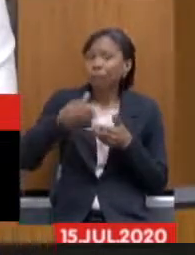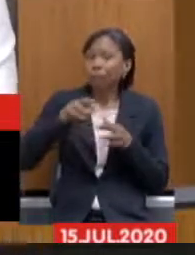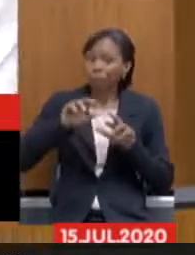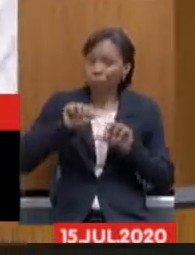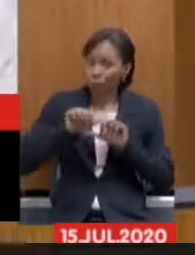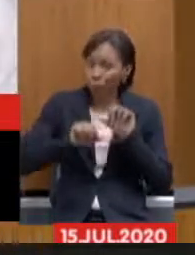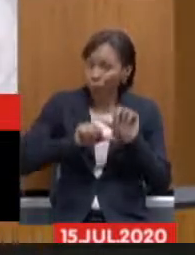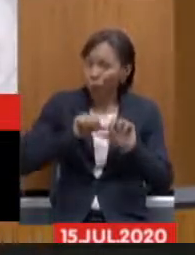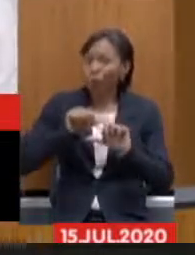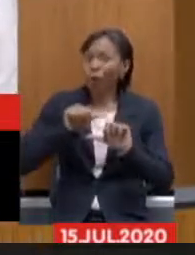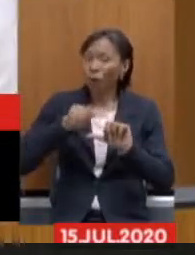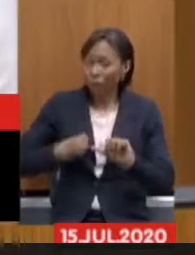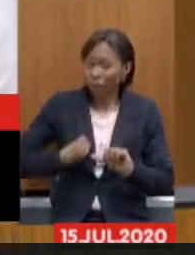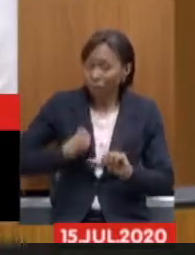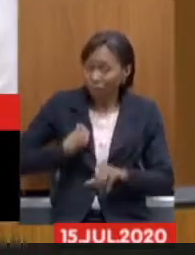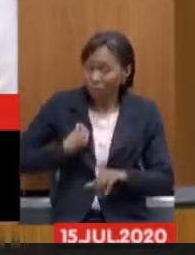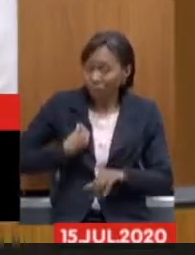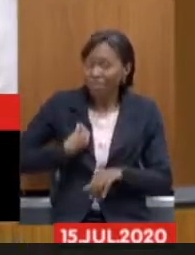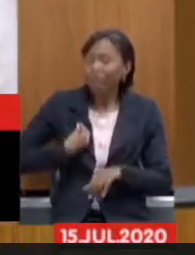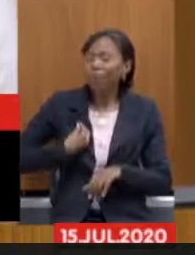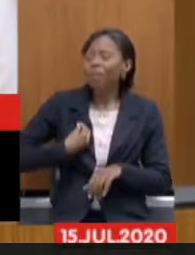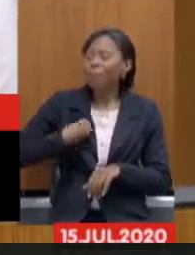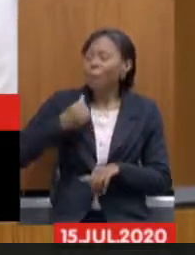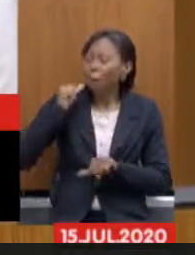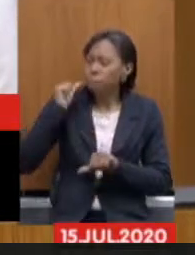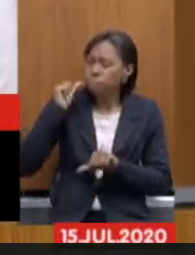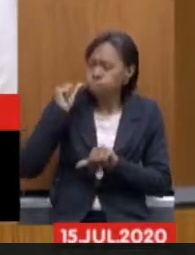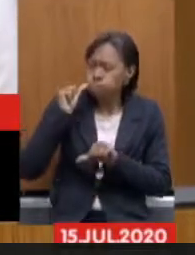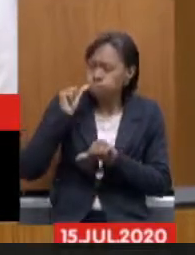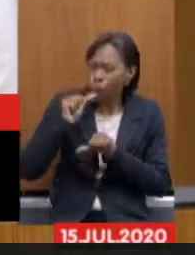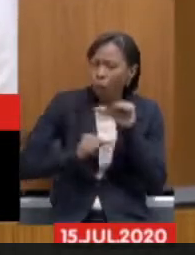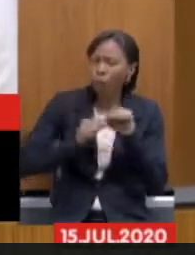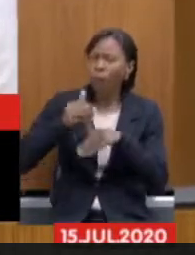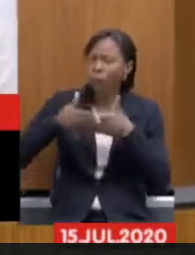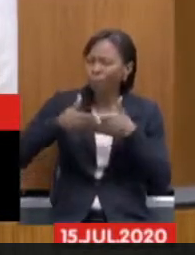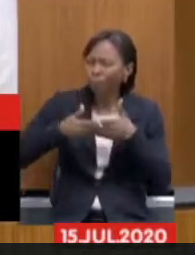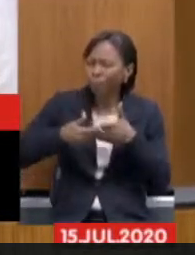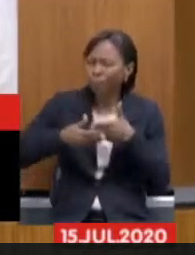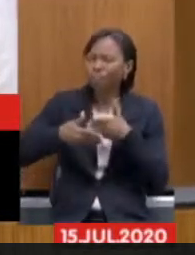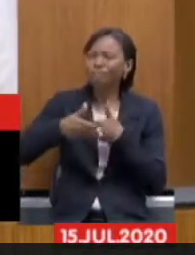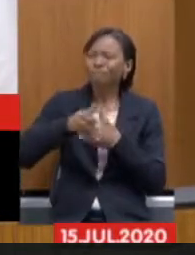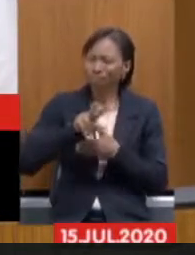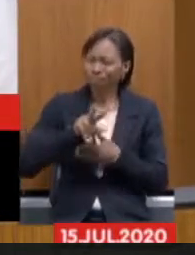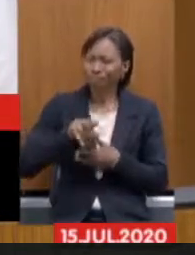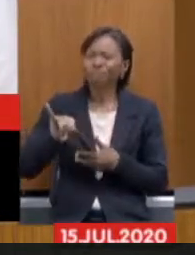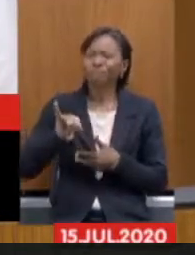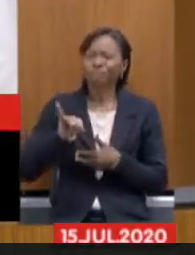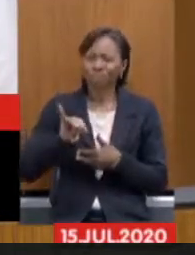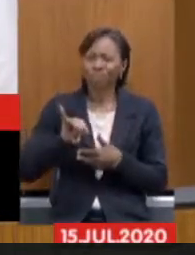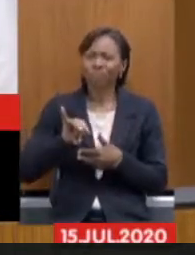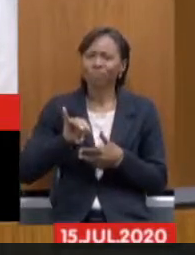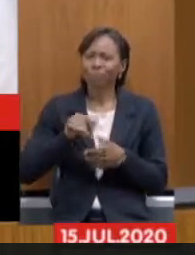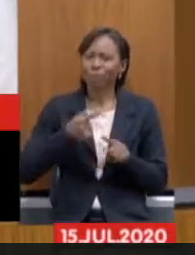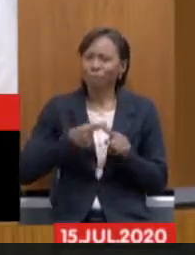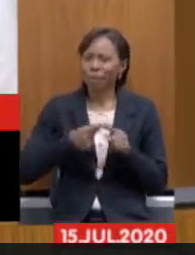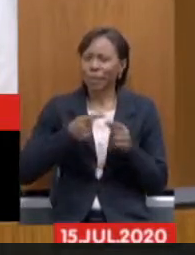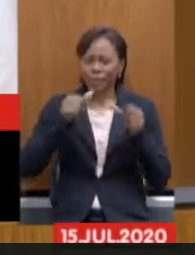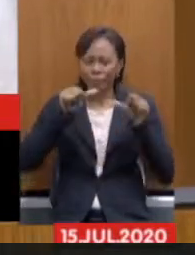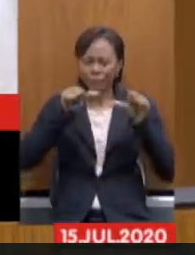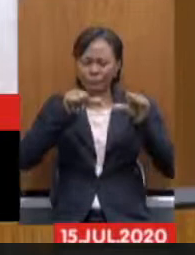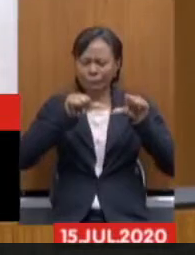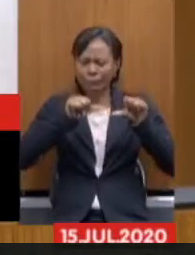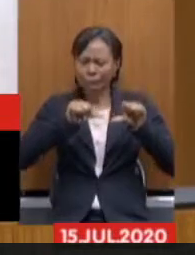nossas vidas vão mudar muito desse momento para frente eu acho que essa é trás esse